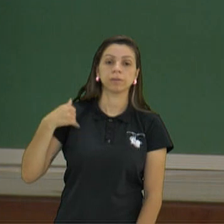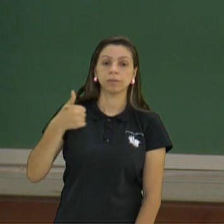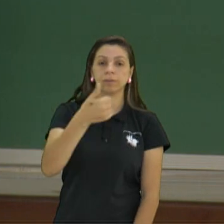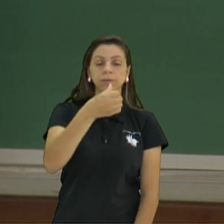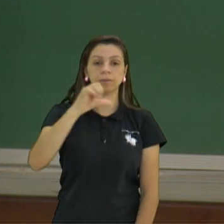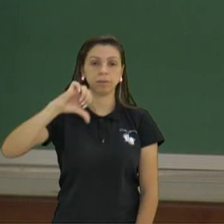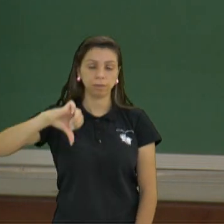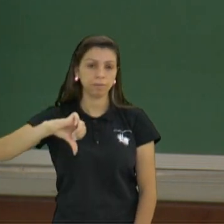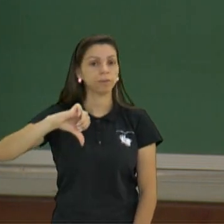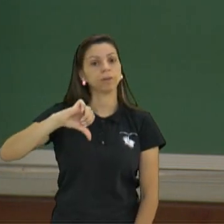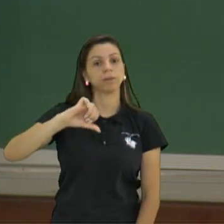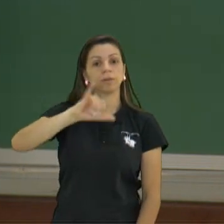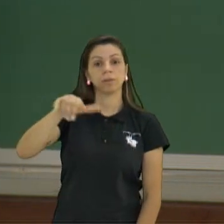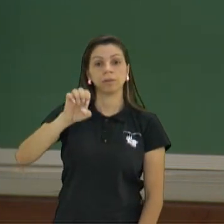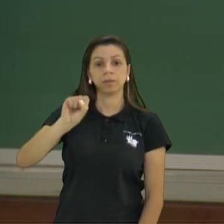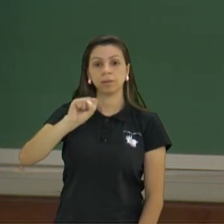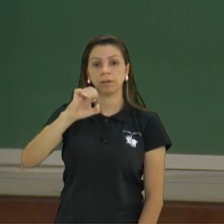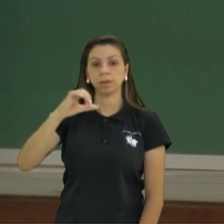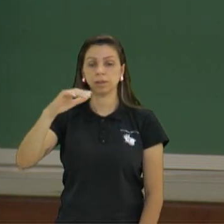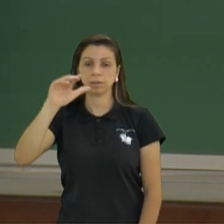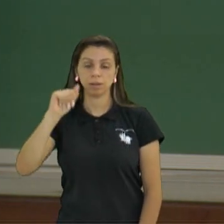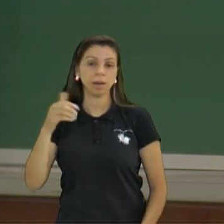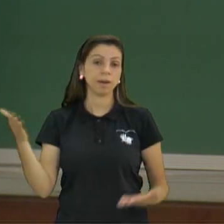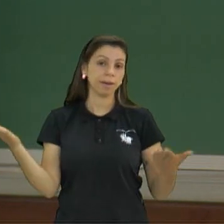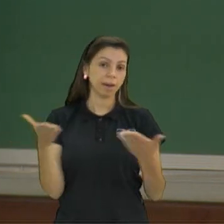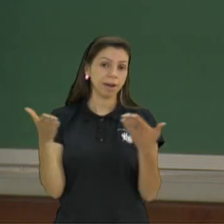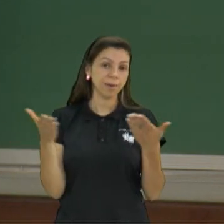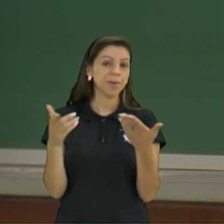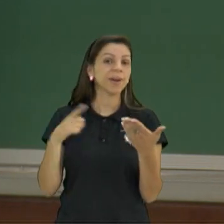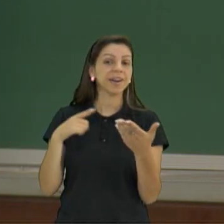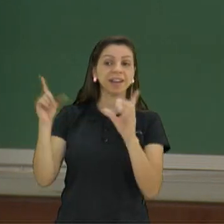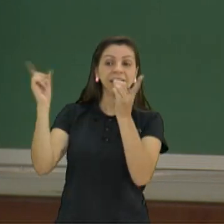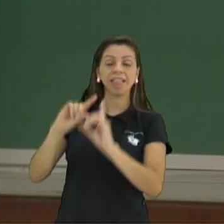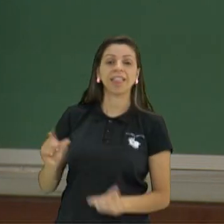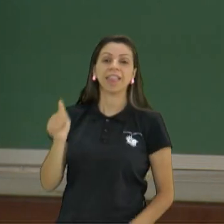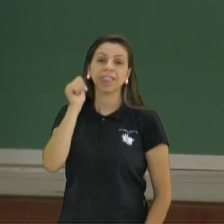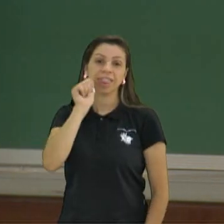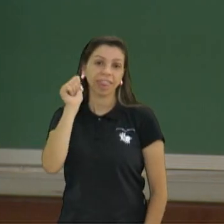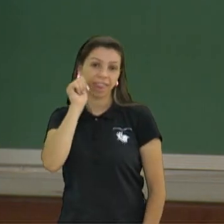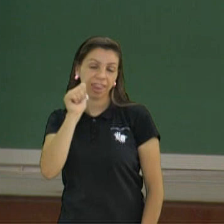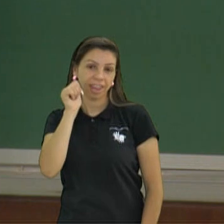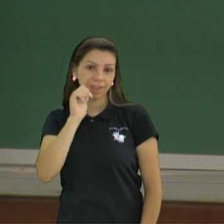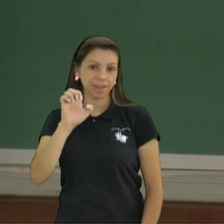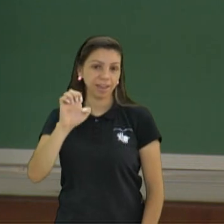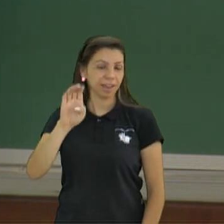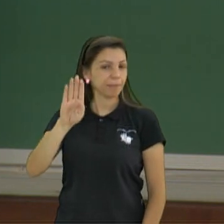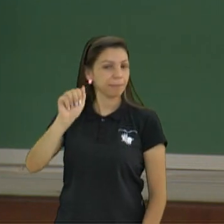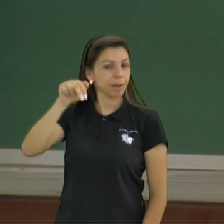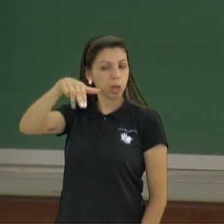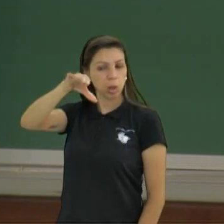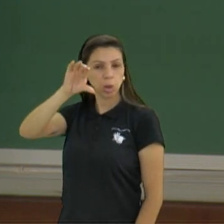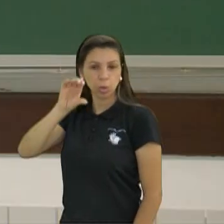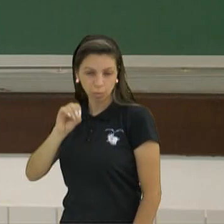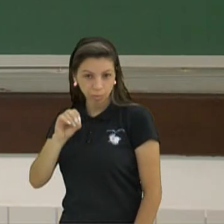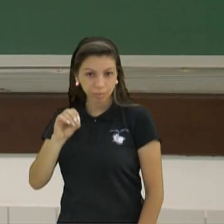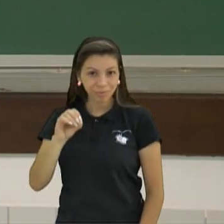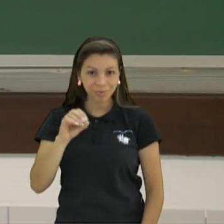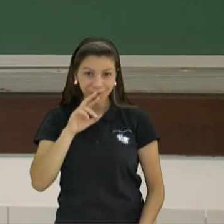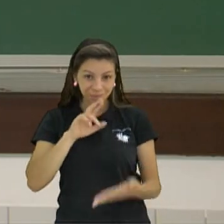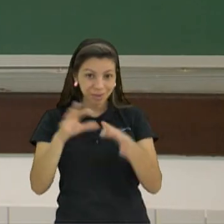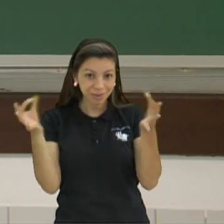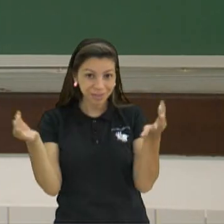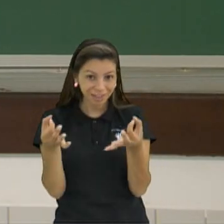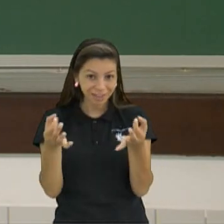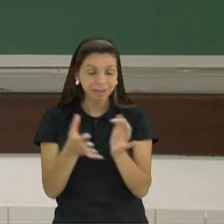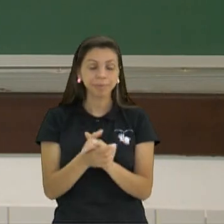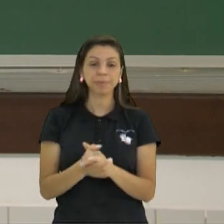uma oração que agora assume o posto de deusa do ébano do bloco. Acertou? Ótimo!